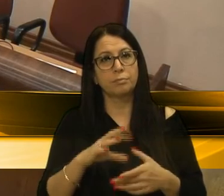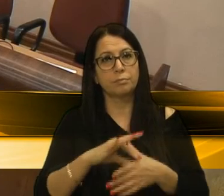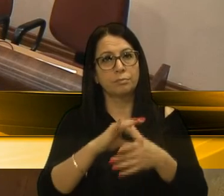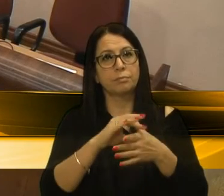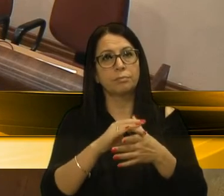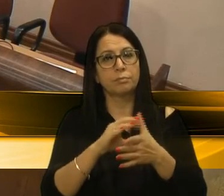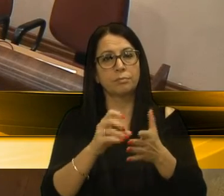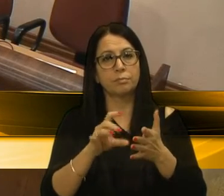de líder a banca